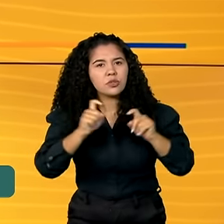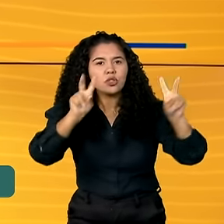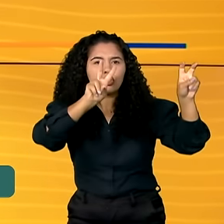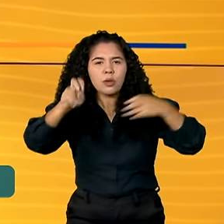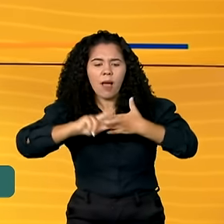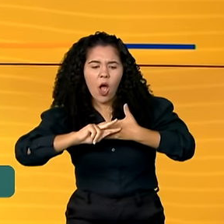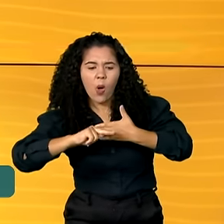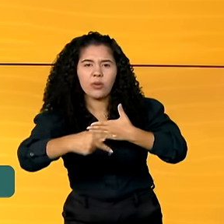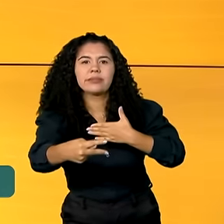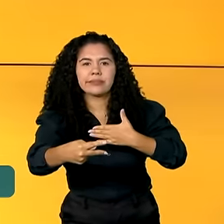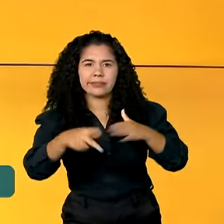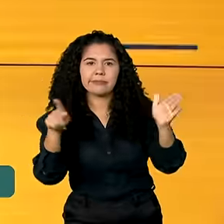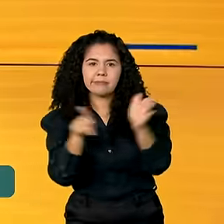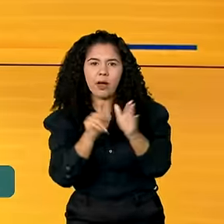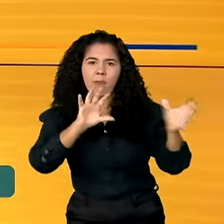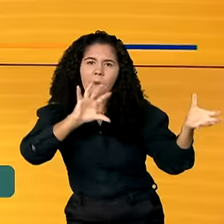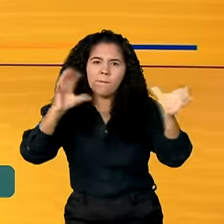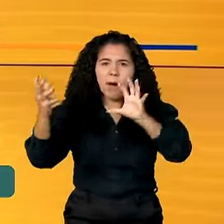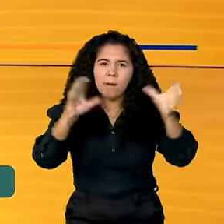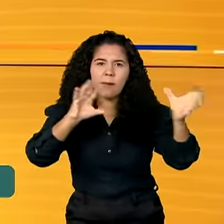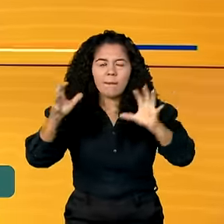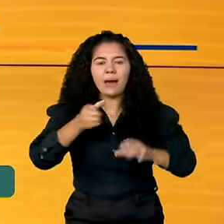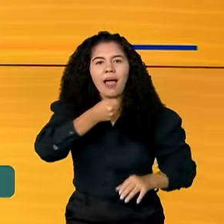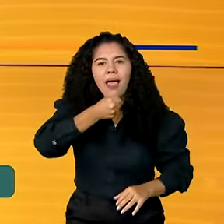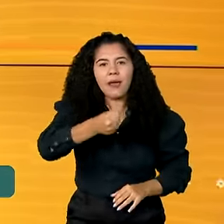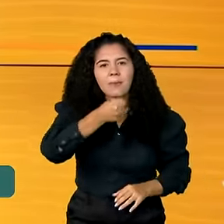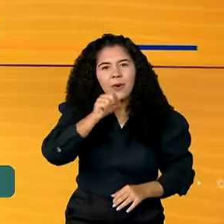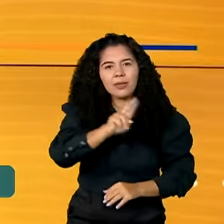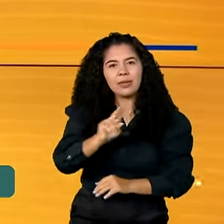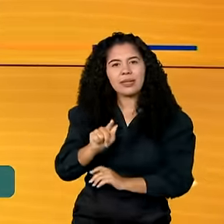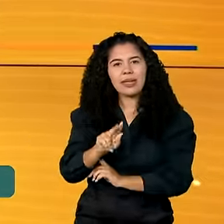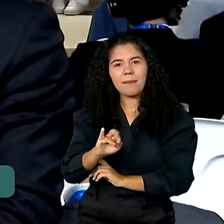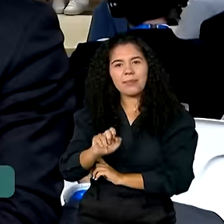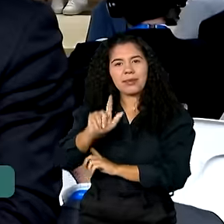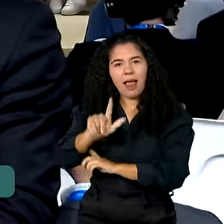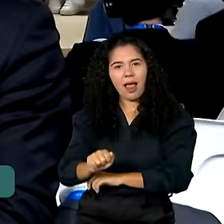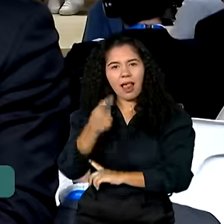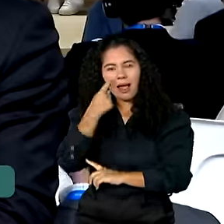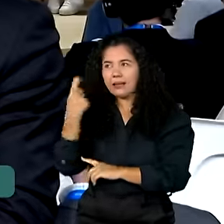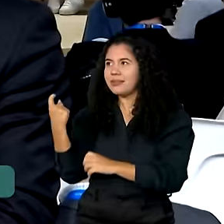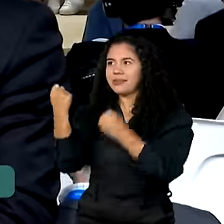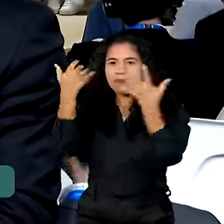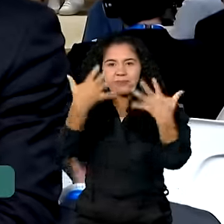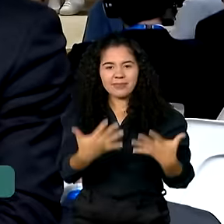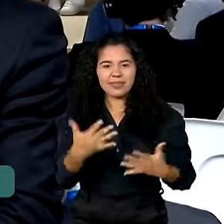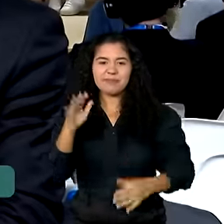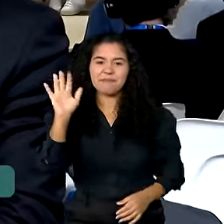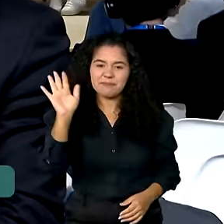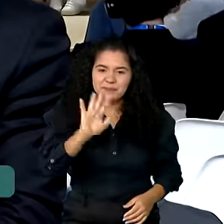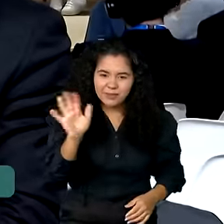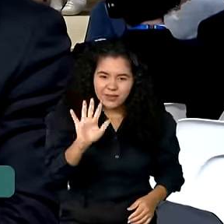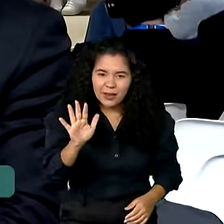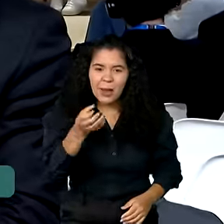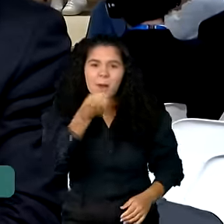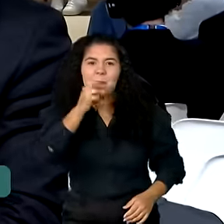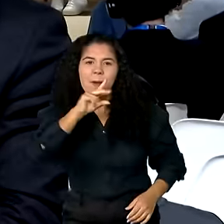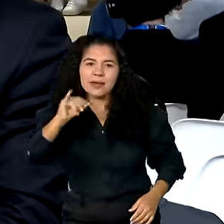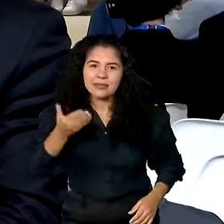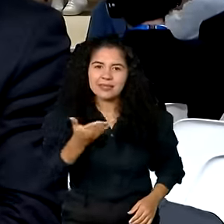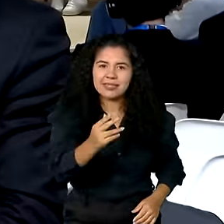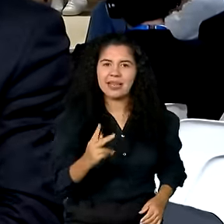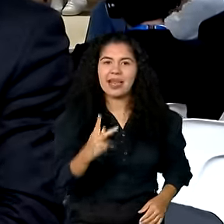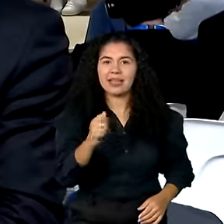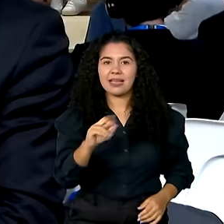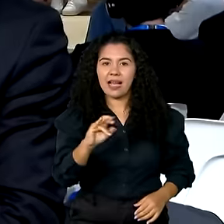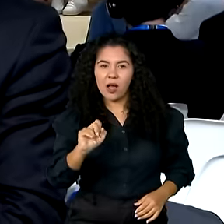climáticas. A repórter Gabriela Noronha está lá e tem as informações. Oi, Carol, bom dia, um bom dia a todos. É